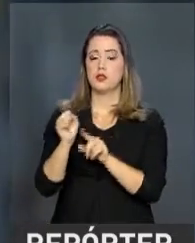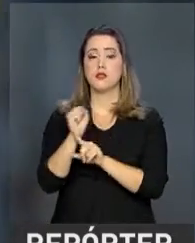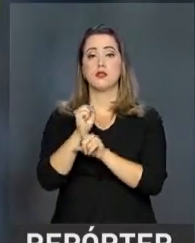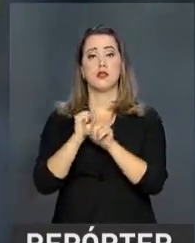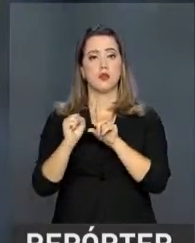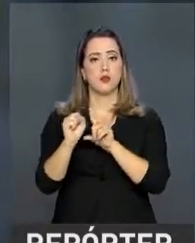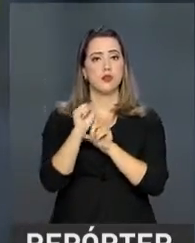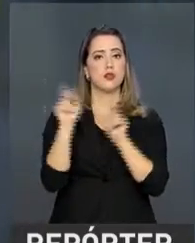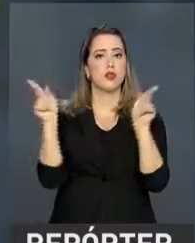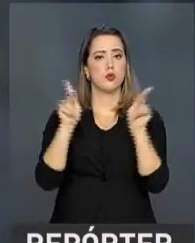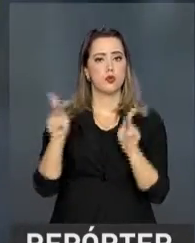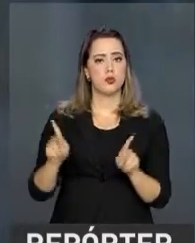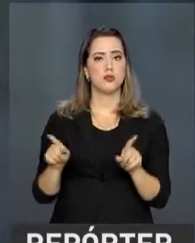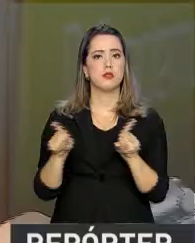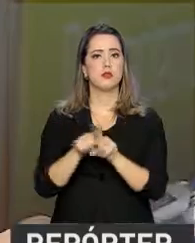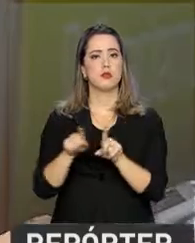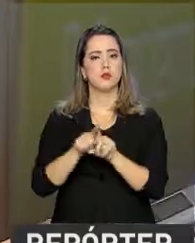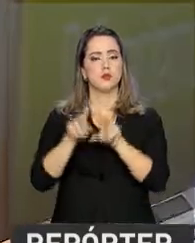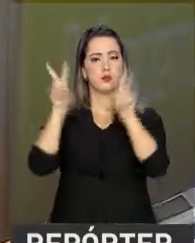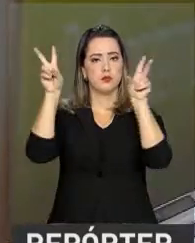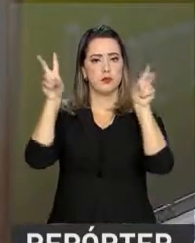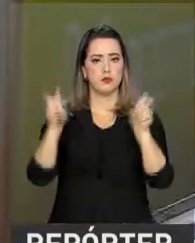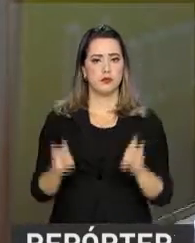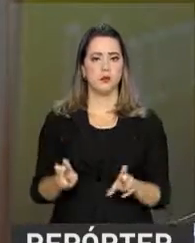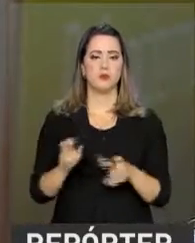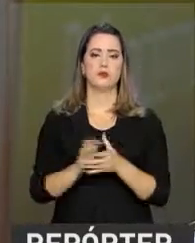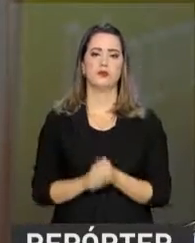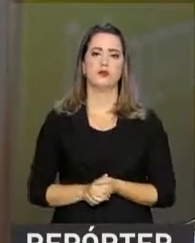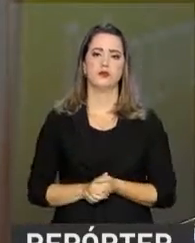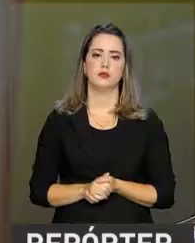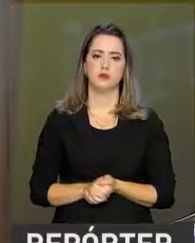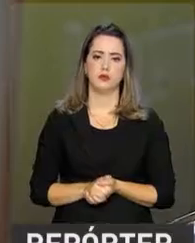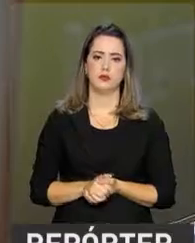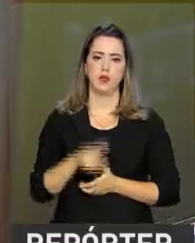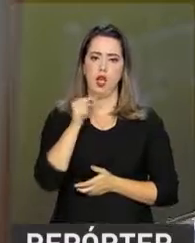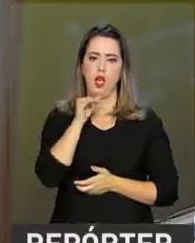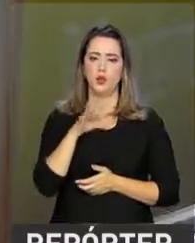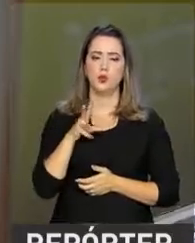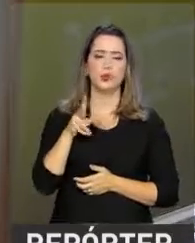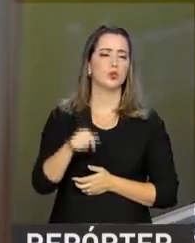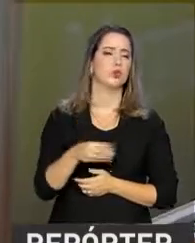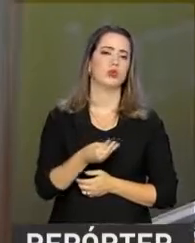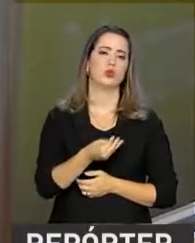de água estão na pauta do evento. A água está presente em todas as atividades